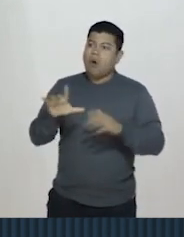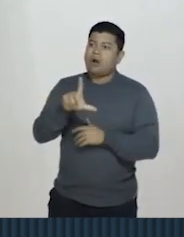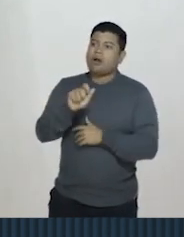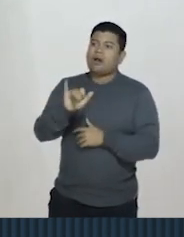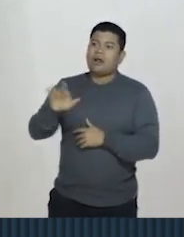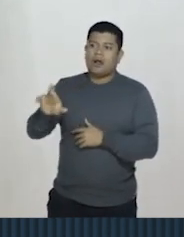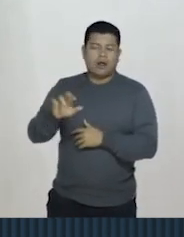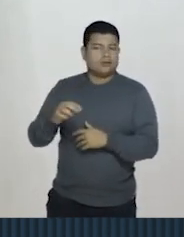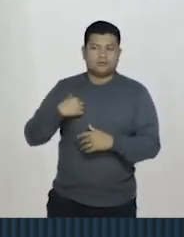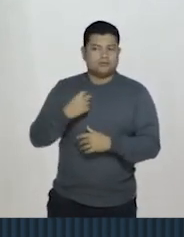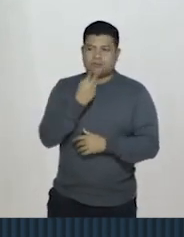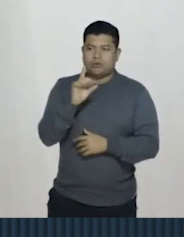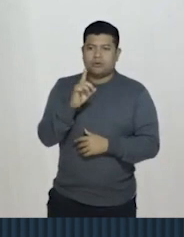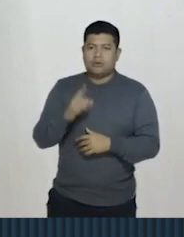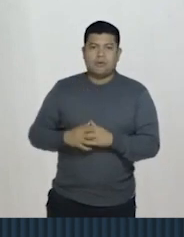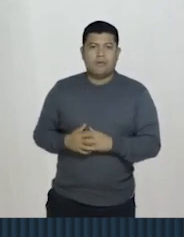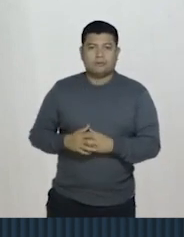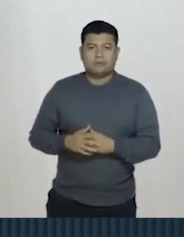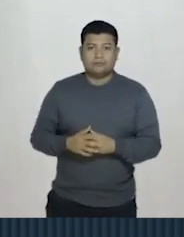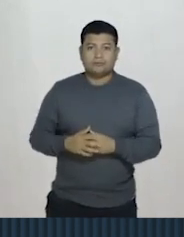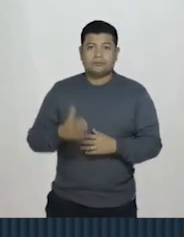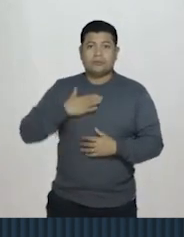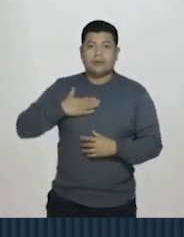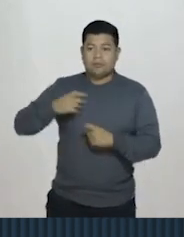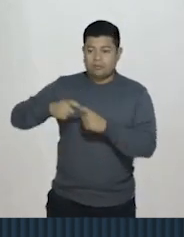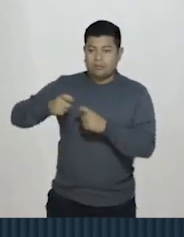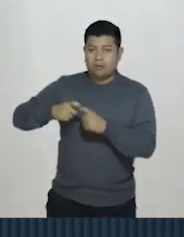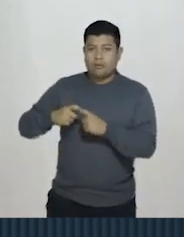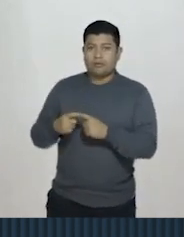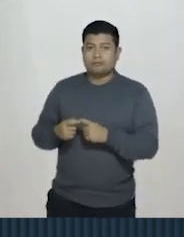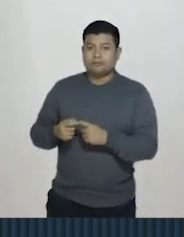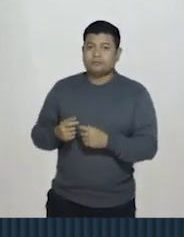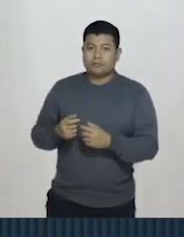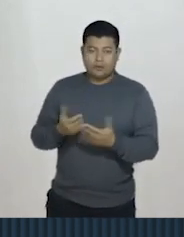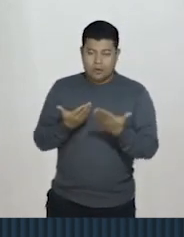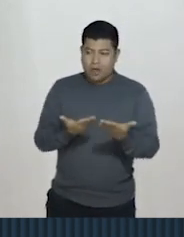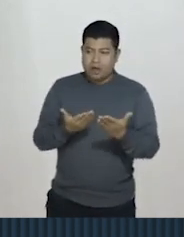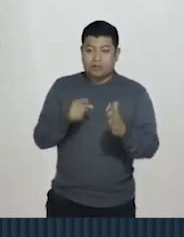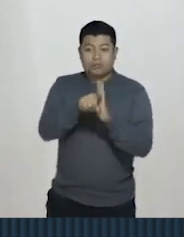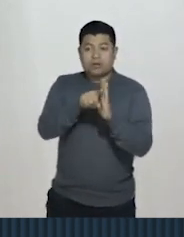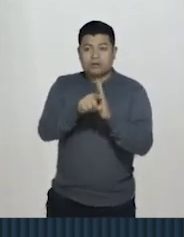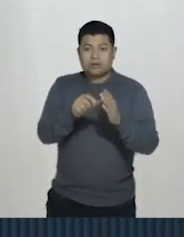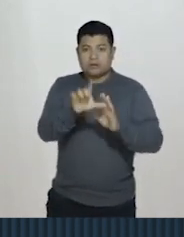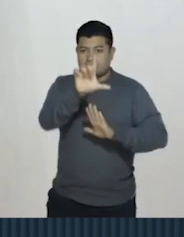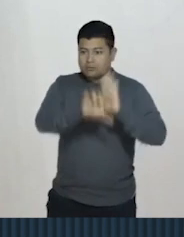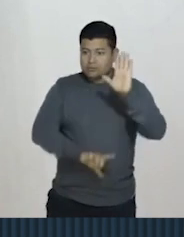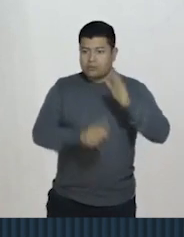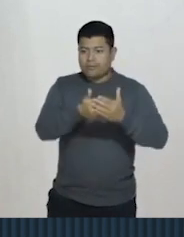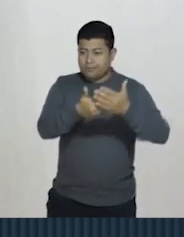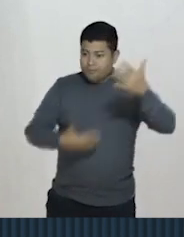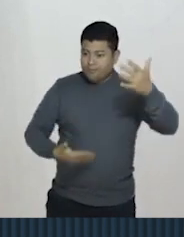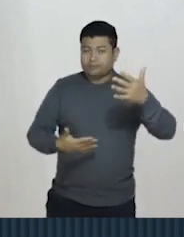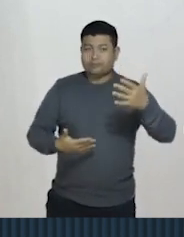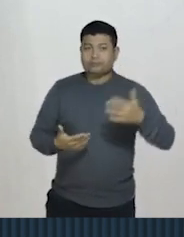lunático, não segue esse cidadão aí. Mas meu irmão é médico, eu passei um estudo de uma aula, deputado Lima,